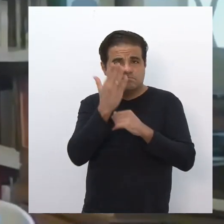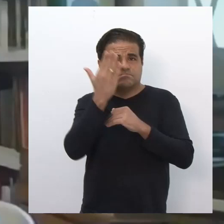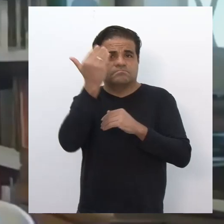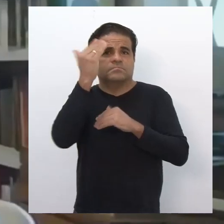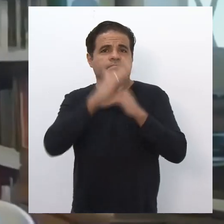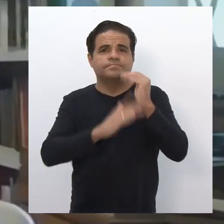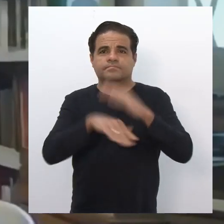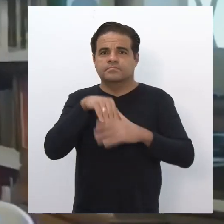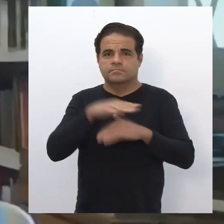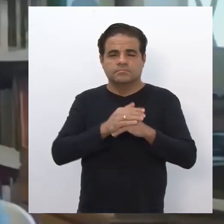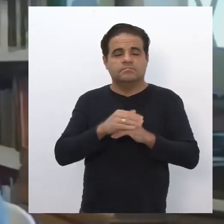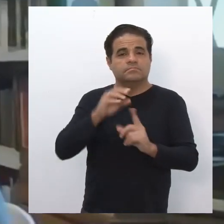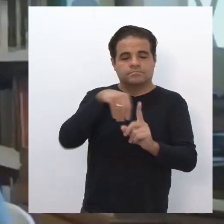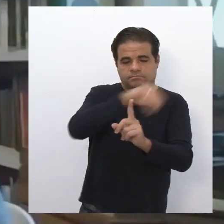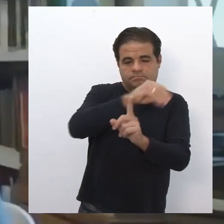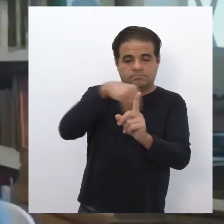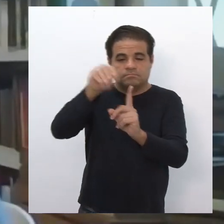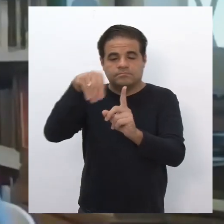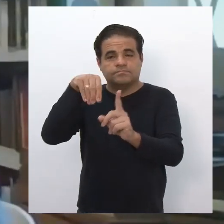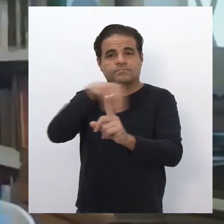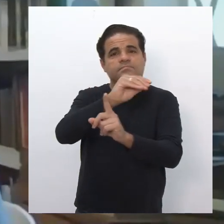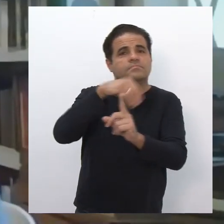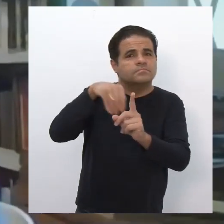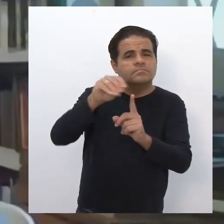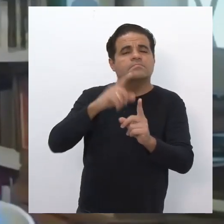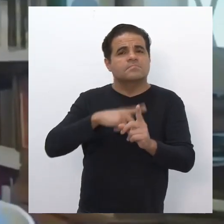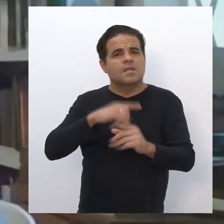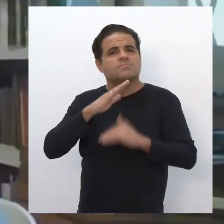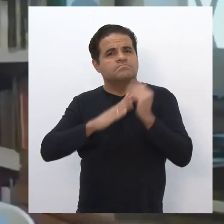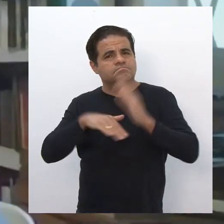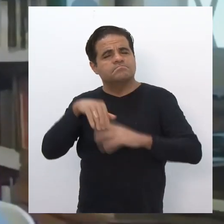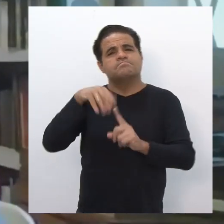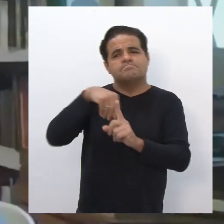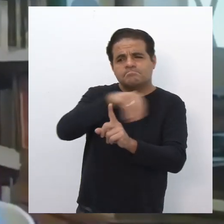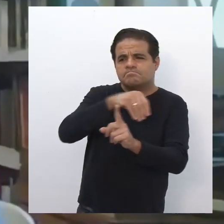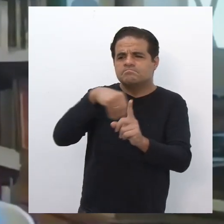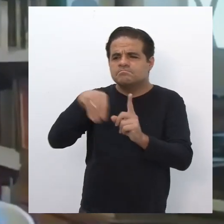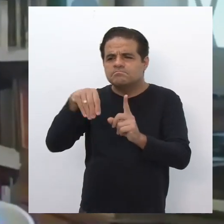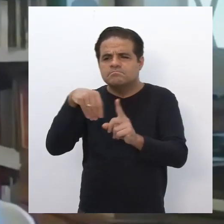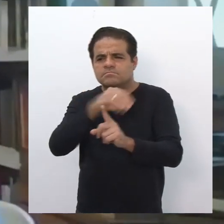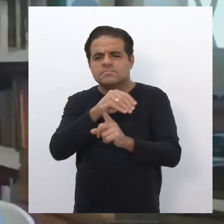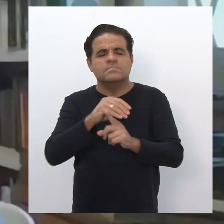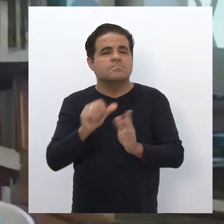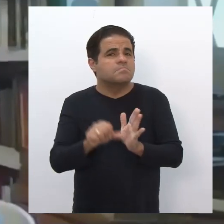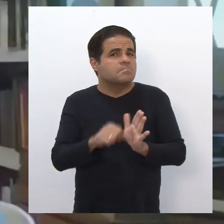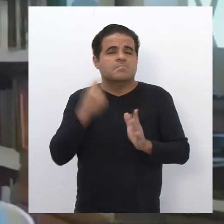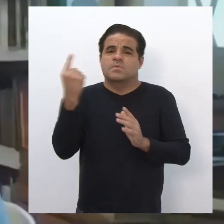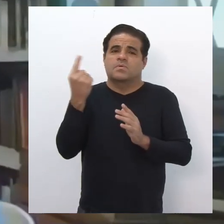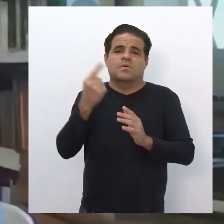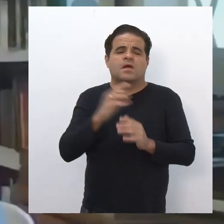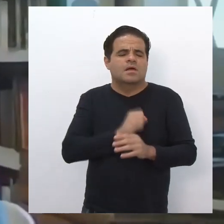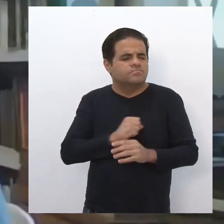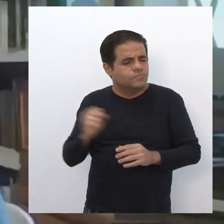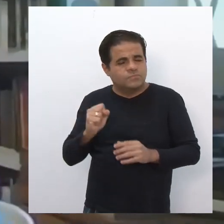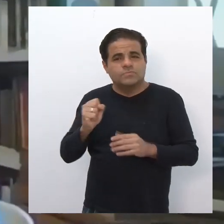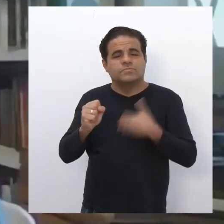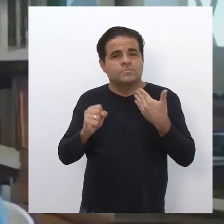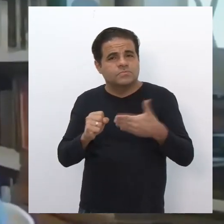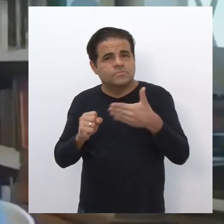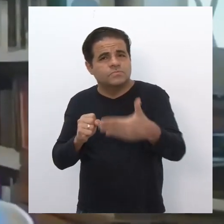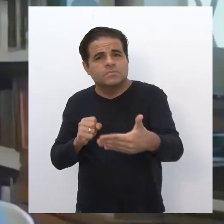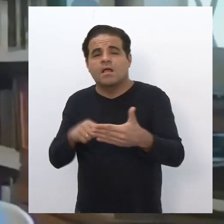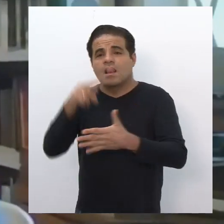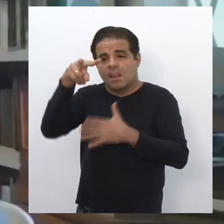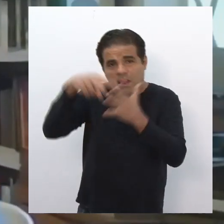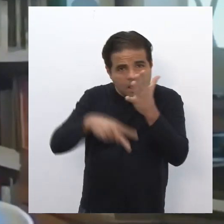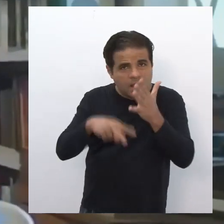de mediação, né? E é um talento por causa disso, porque, em primeiro lugar, adora o que lê,